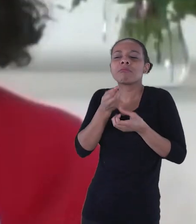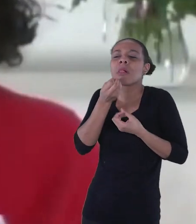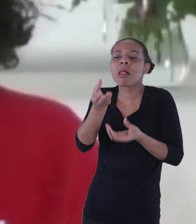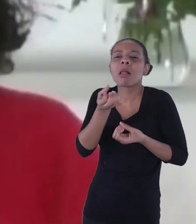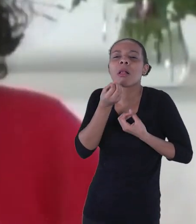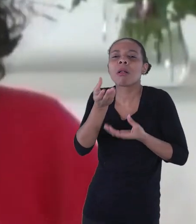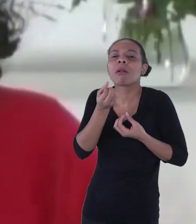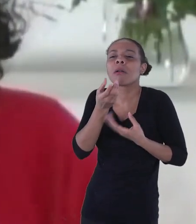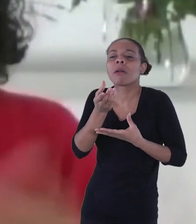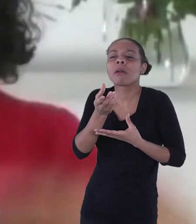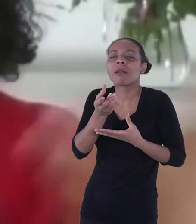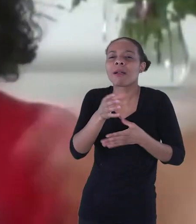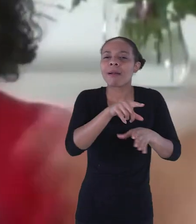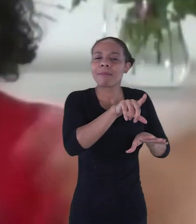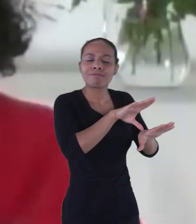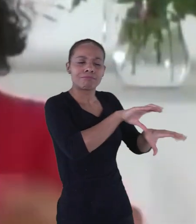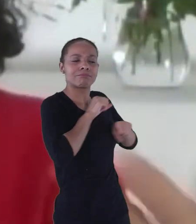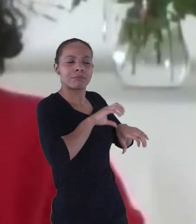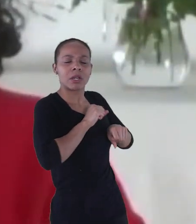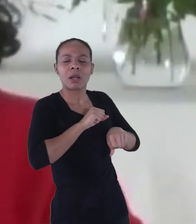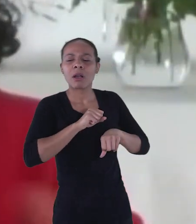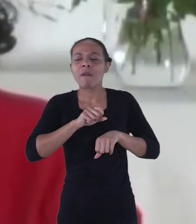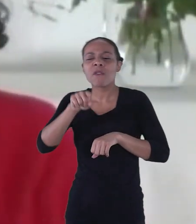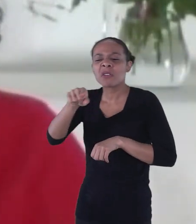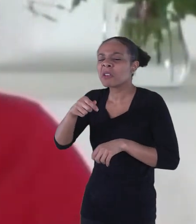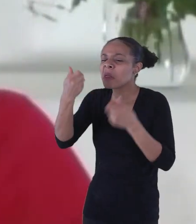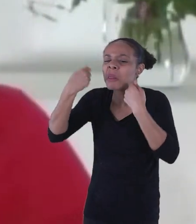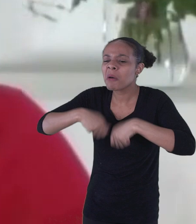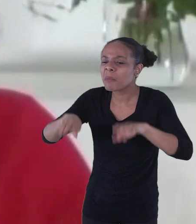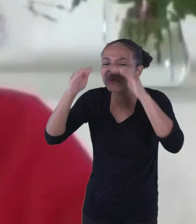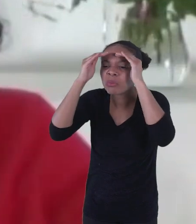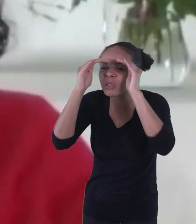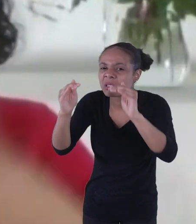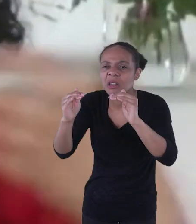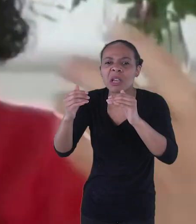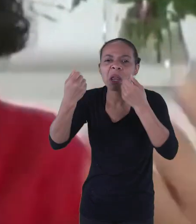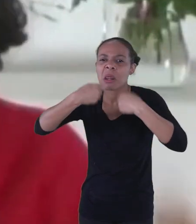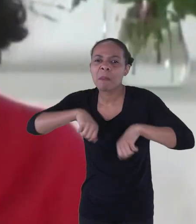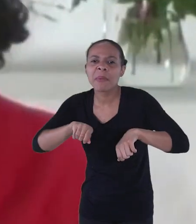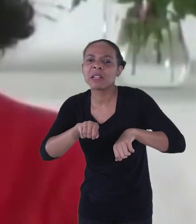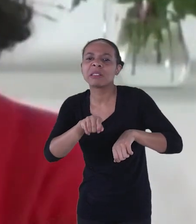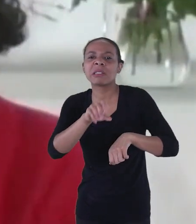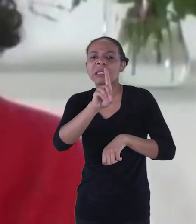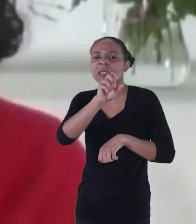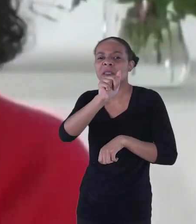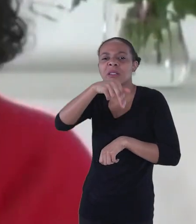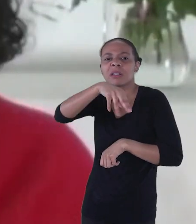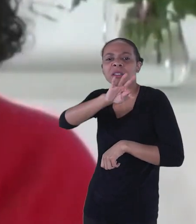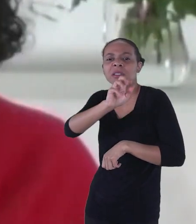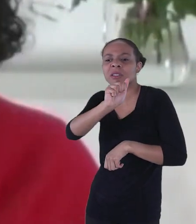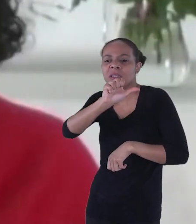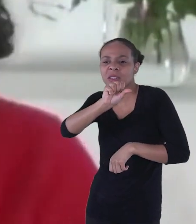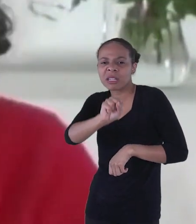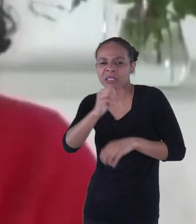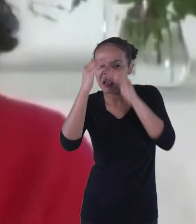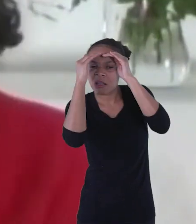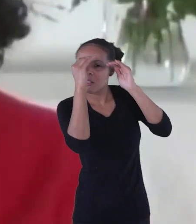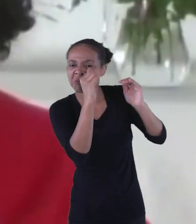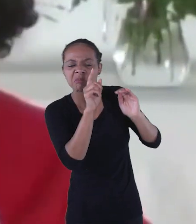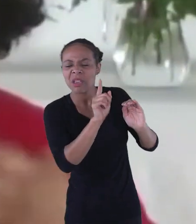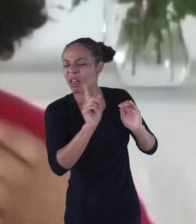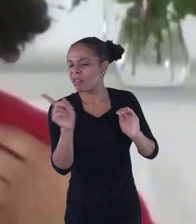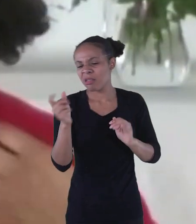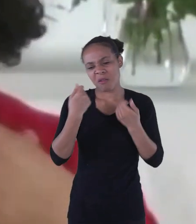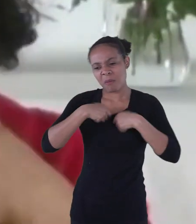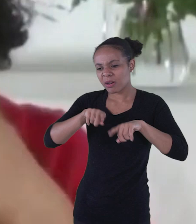tem que ficar obedecendo o editor, você não tem que ficar obedecendo o Audálio Dantas, né? Tem em casa de alvenaria mesmo,